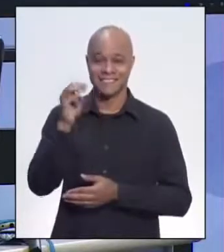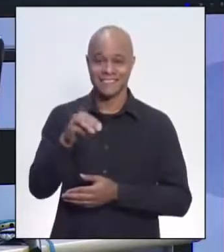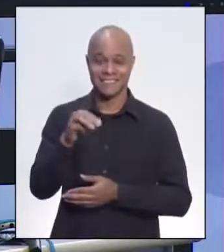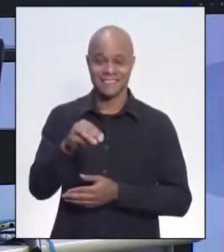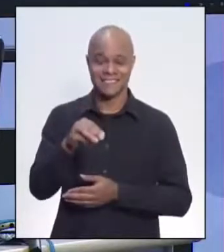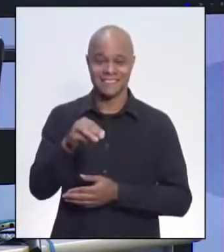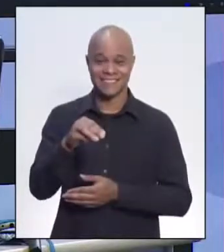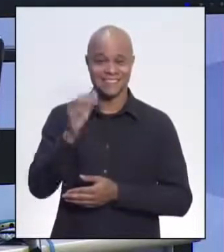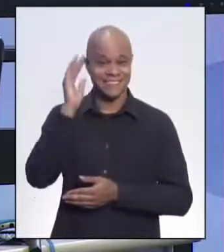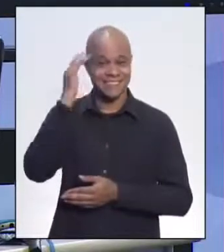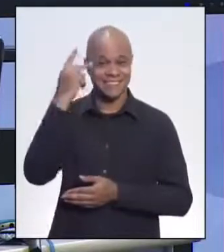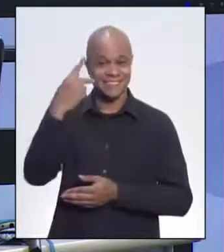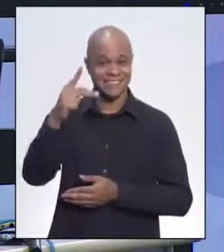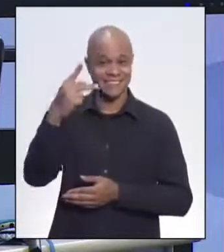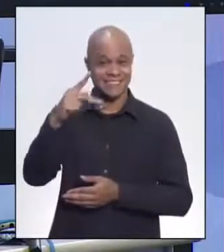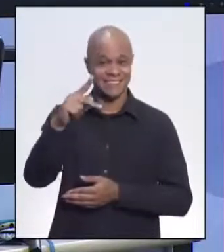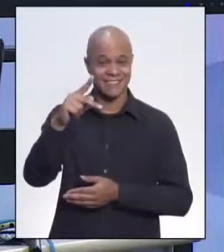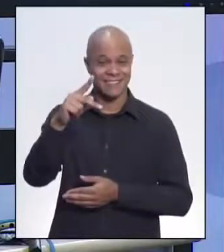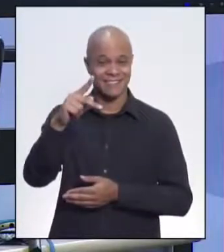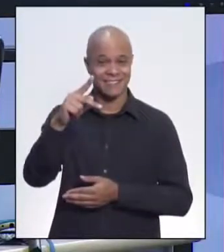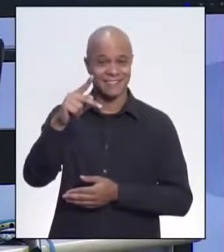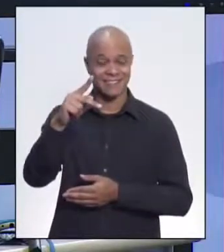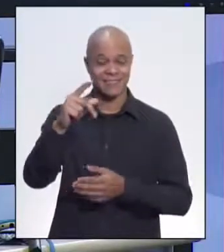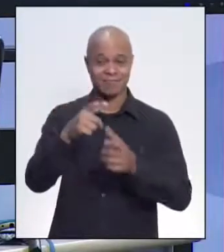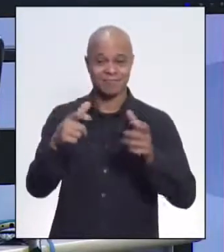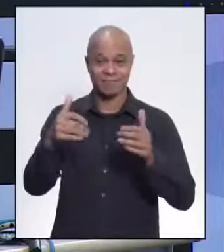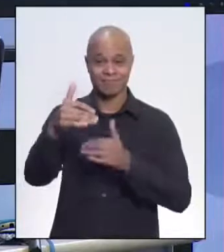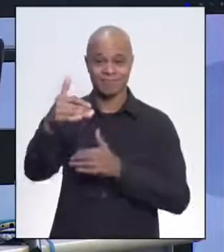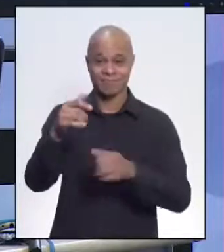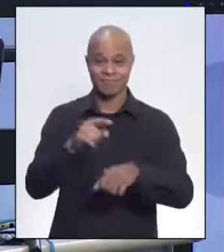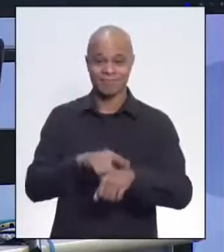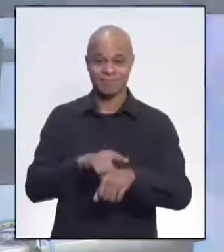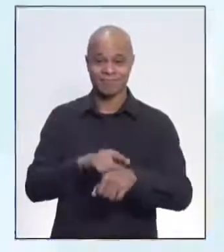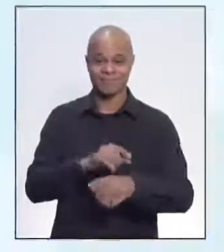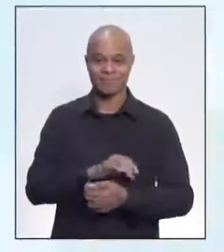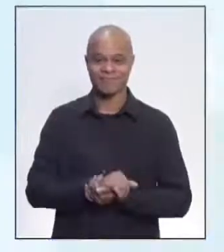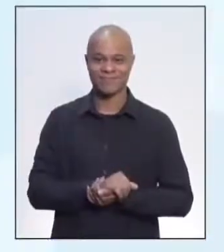o que você entende por espaço e tempo na dança.